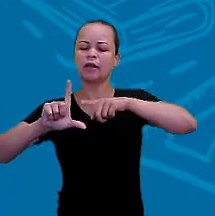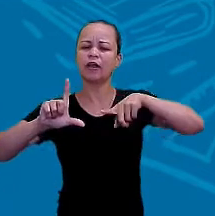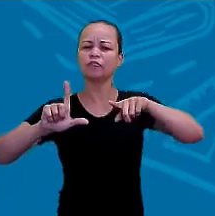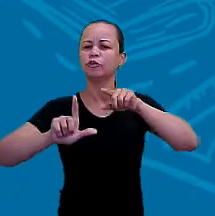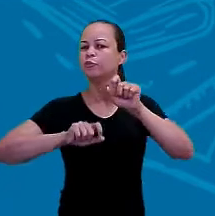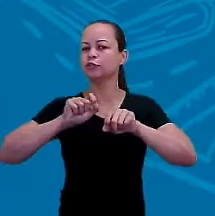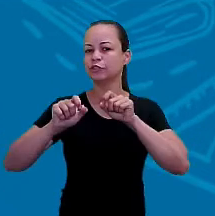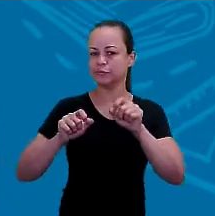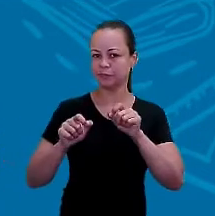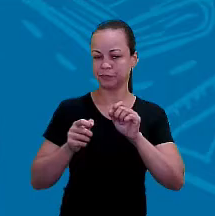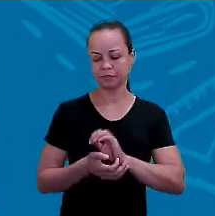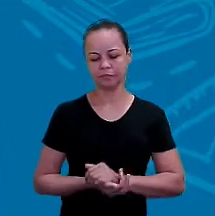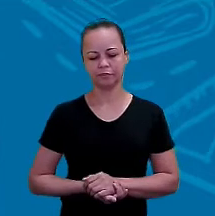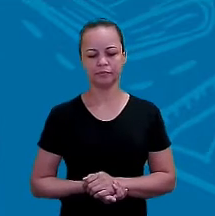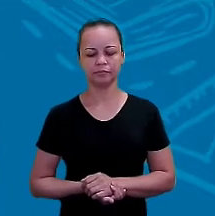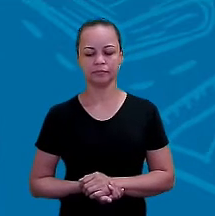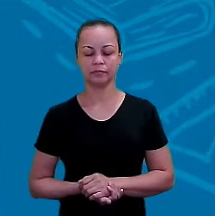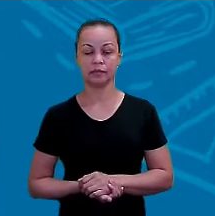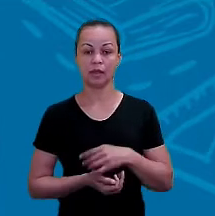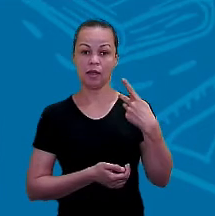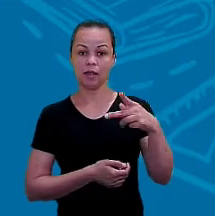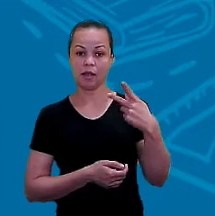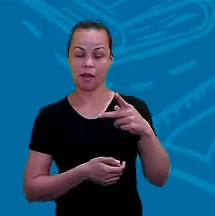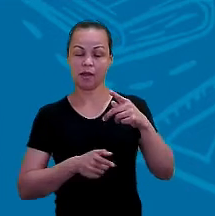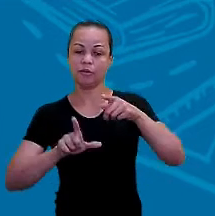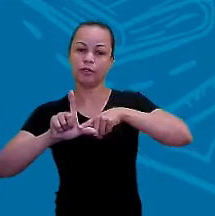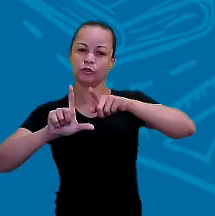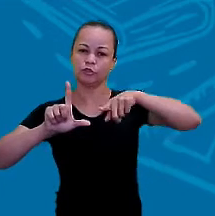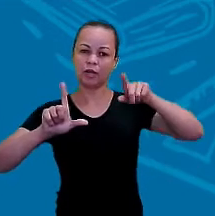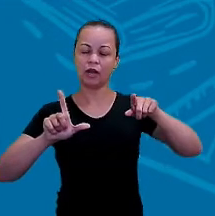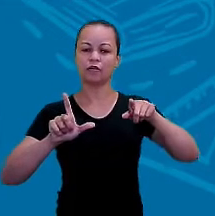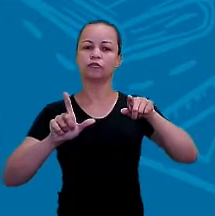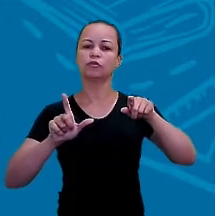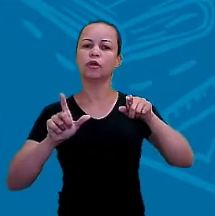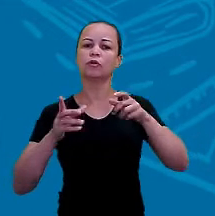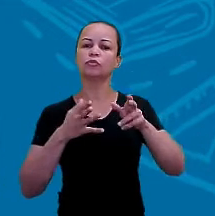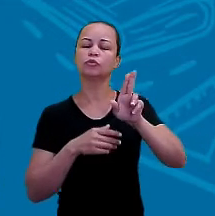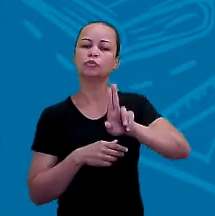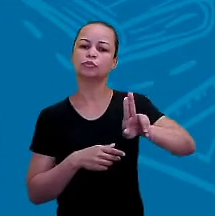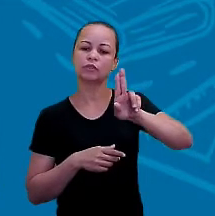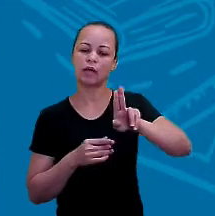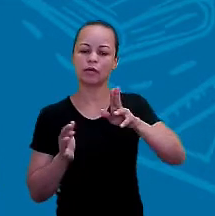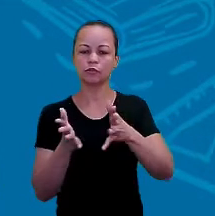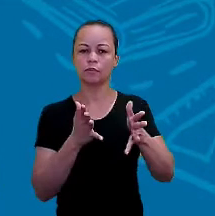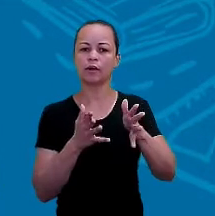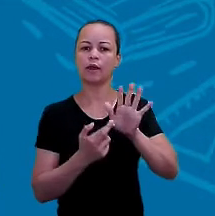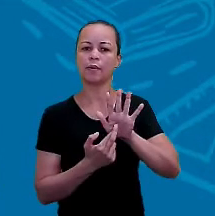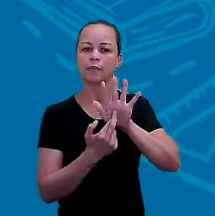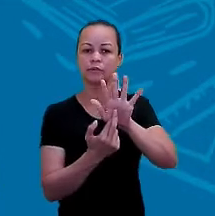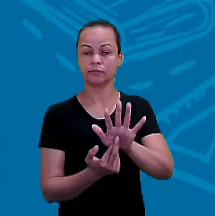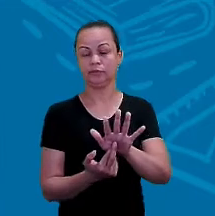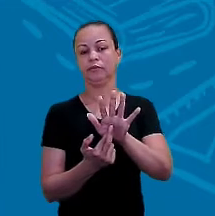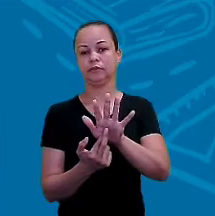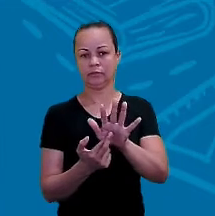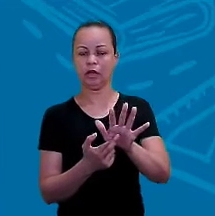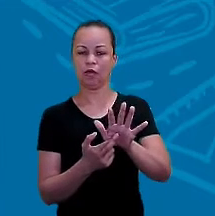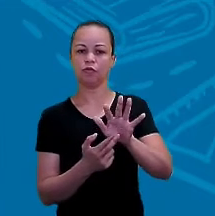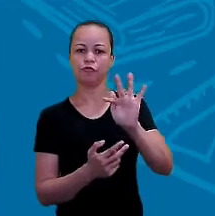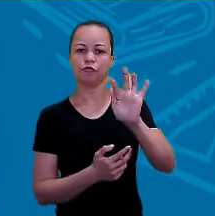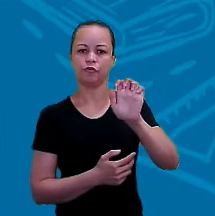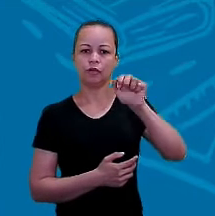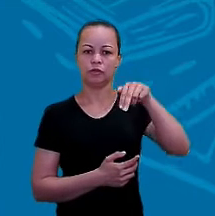tá? Os gráficos são recursos utilizados para representar um fenômeno que não possa ser